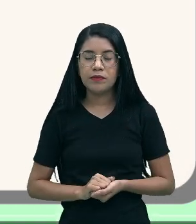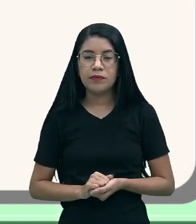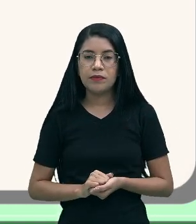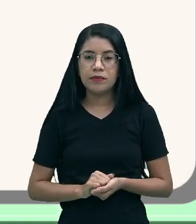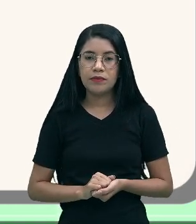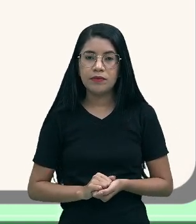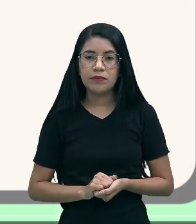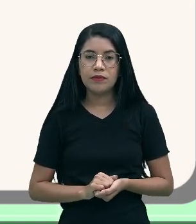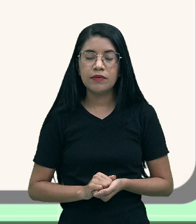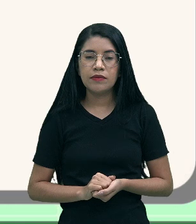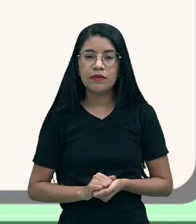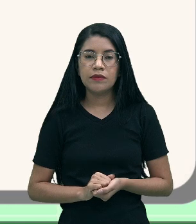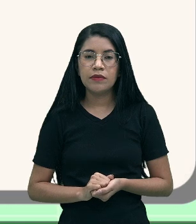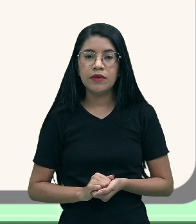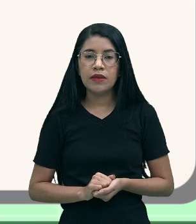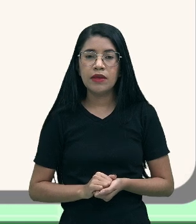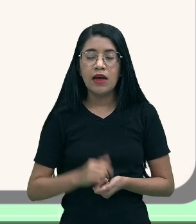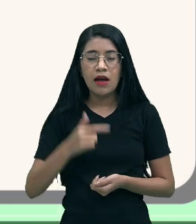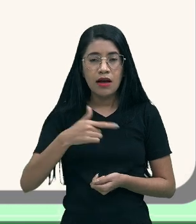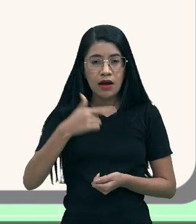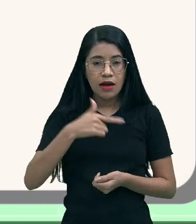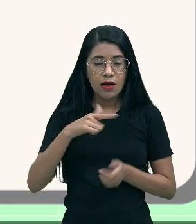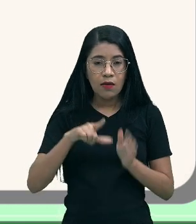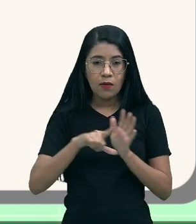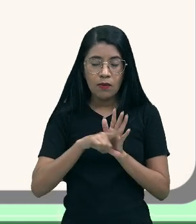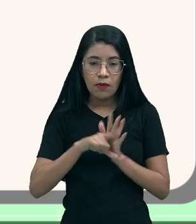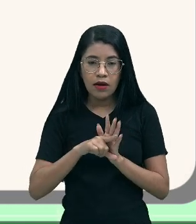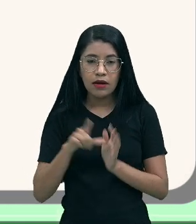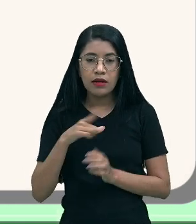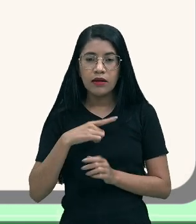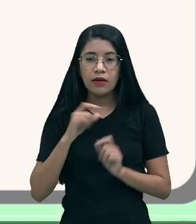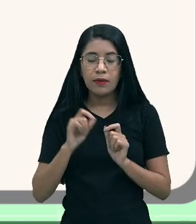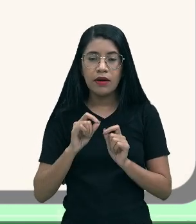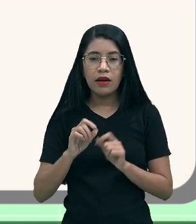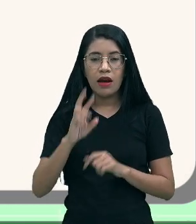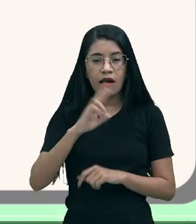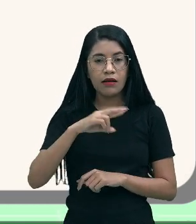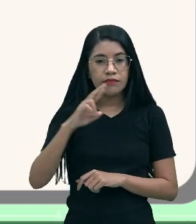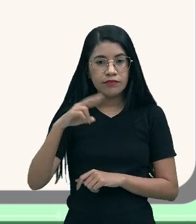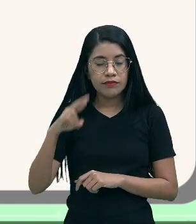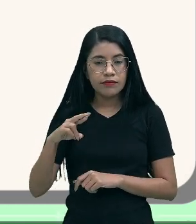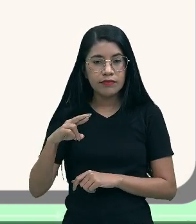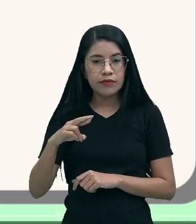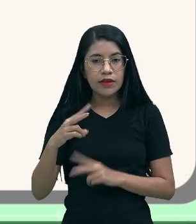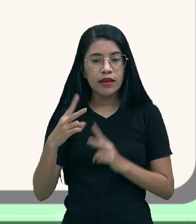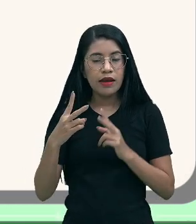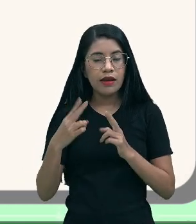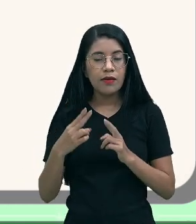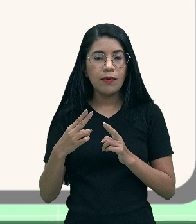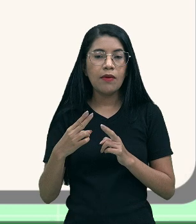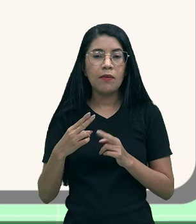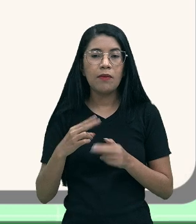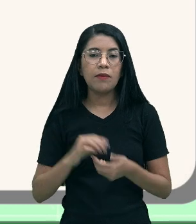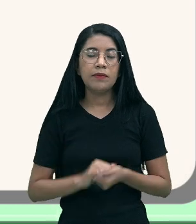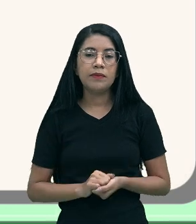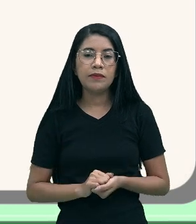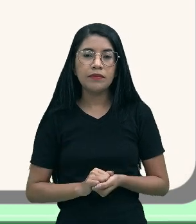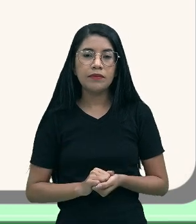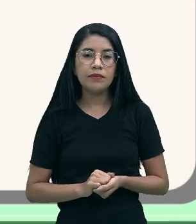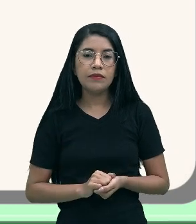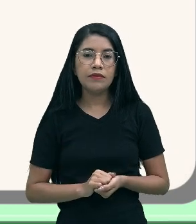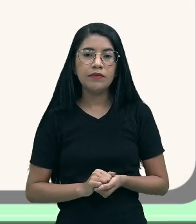transversal. Nessa segunda lei de Ohm, a gente vai ter que a resistência R é igual a uma